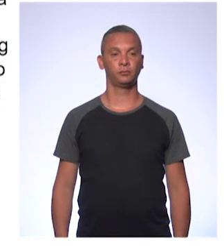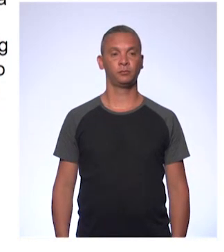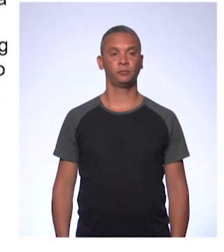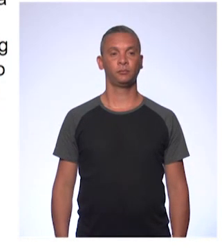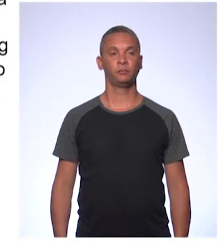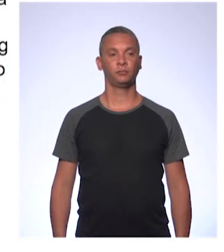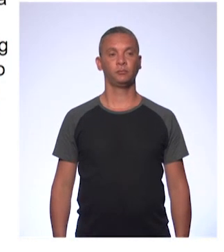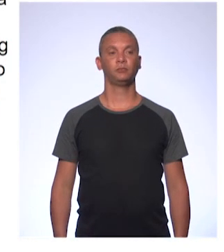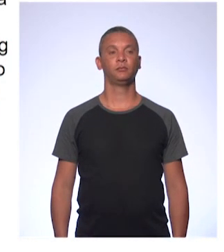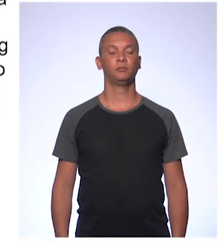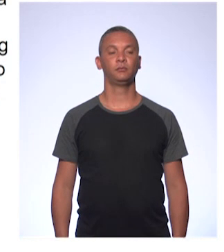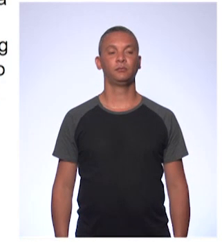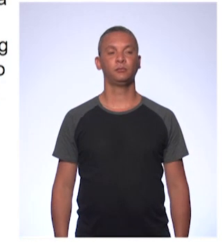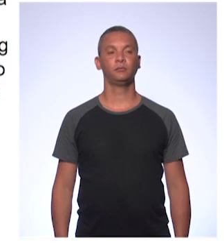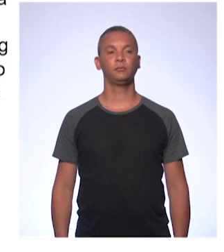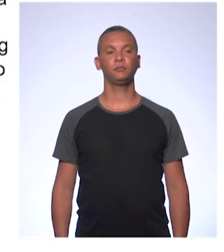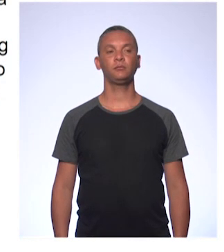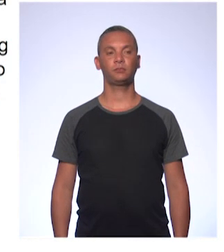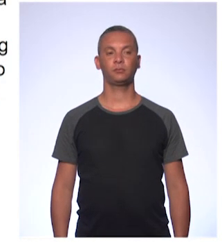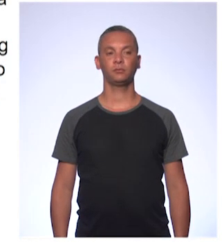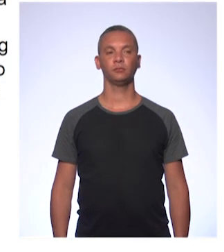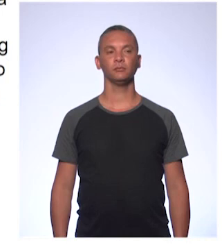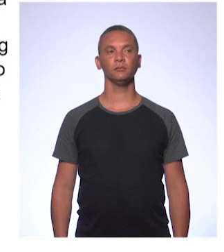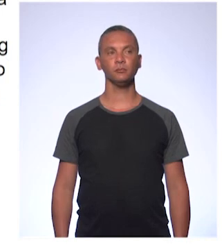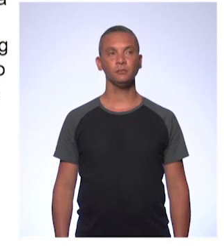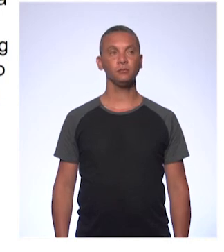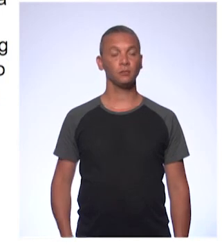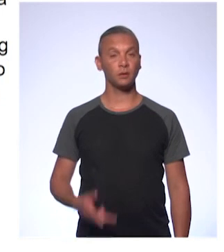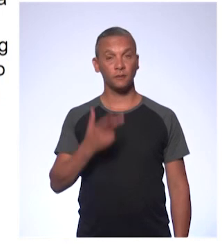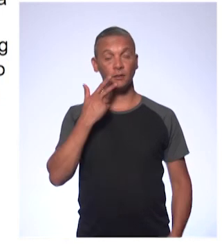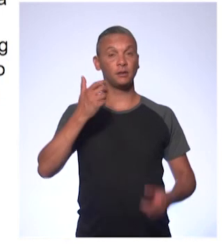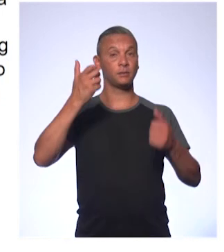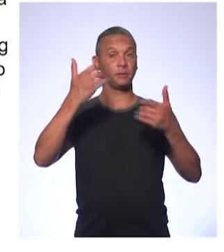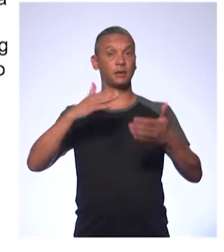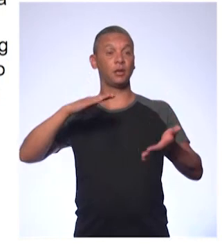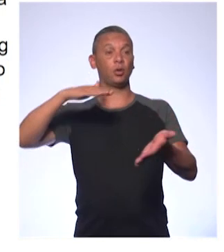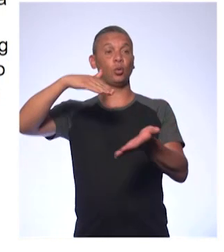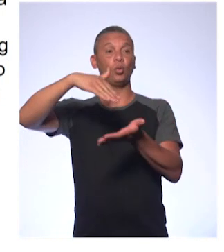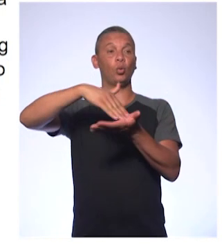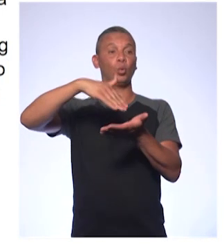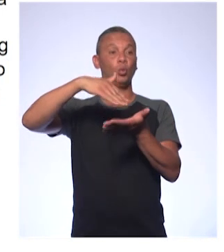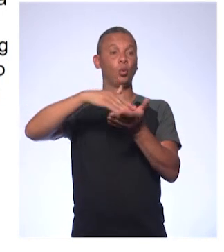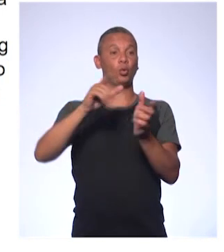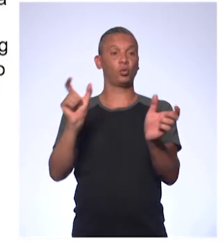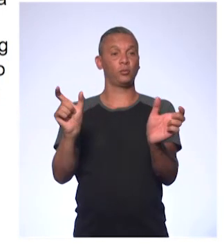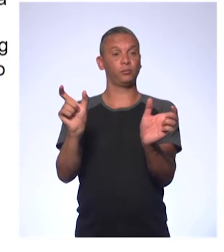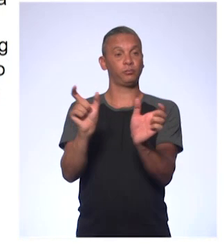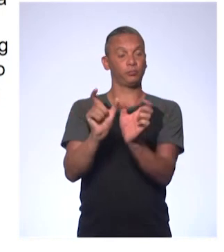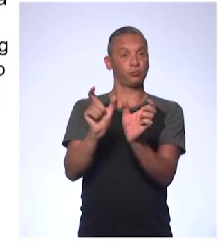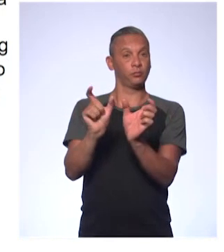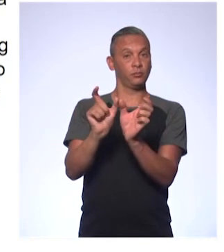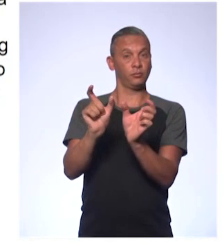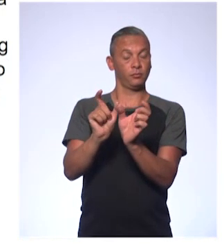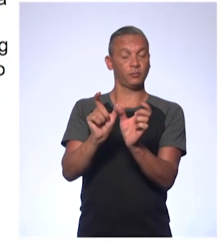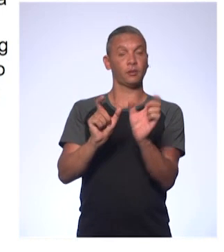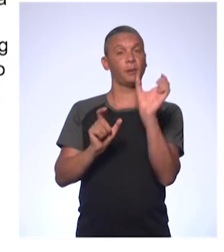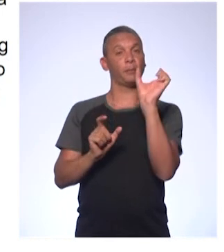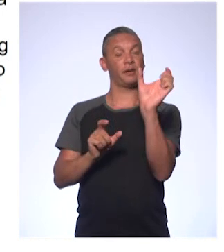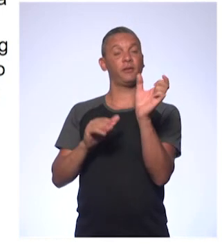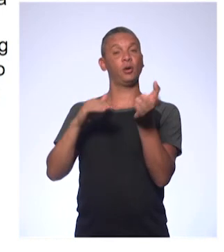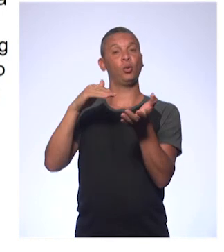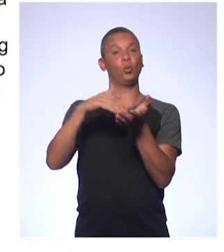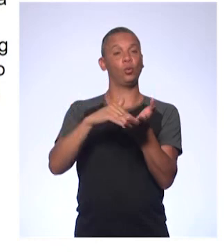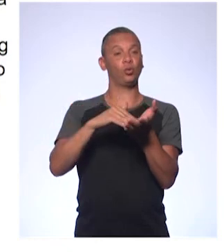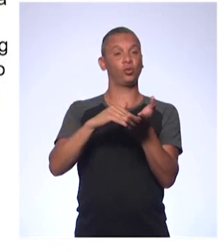término, además, olha só, ele vai destacar o último término, quer dizer, a última palavra que ele falou,